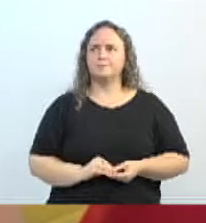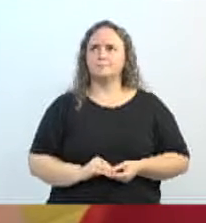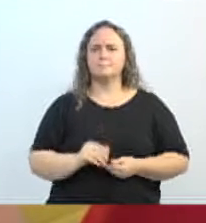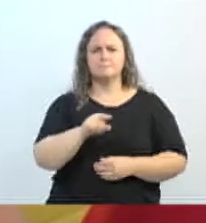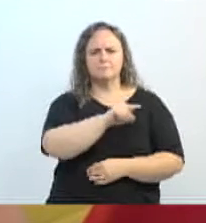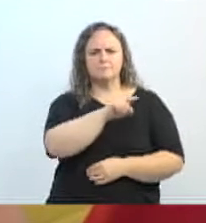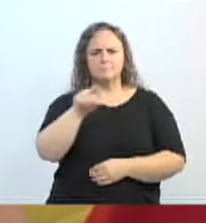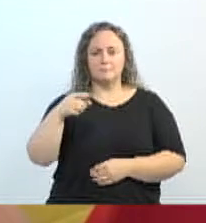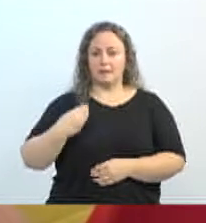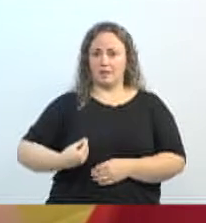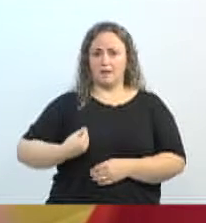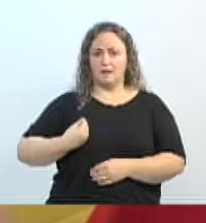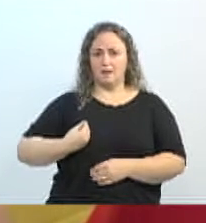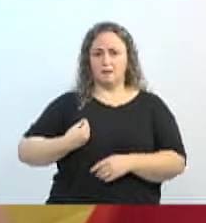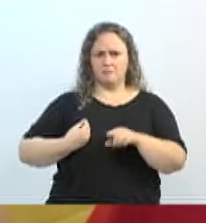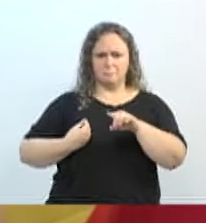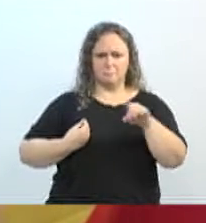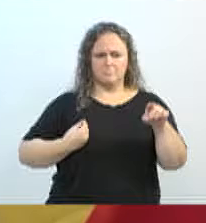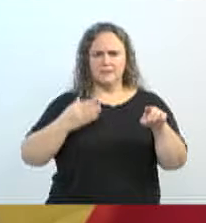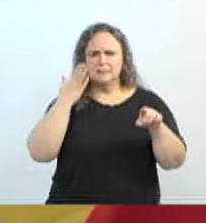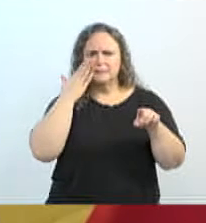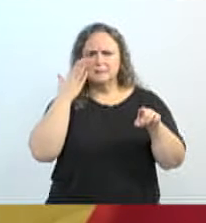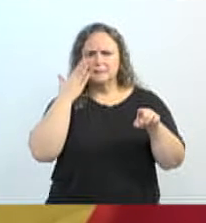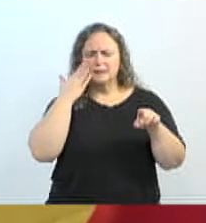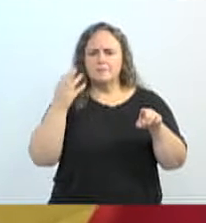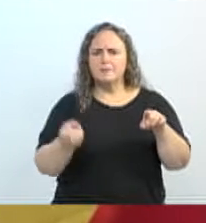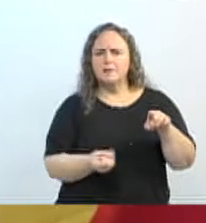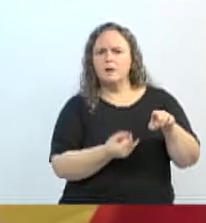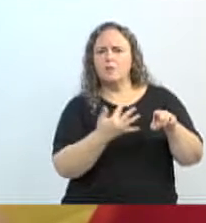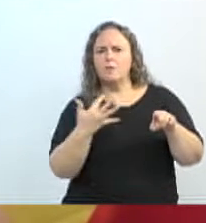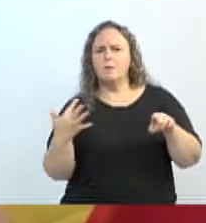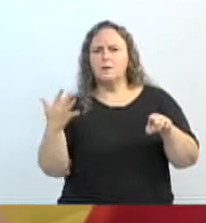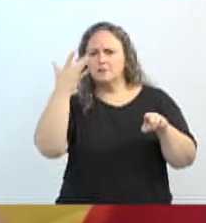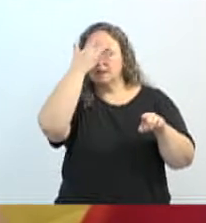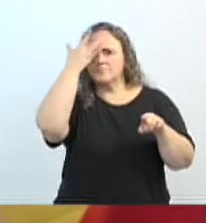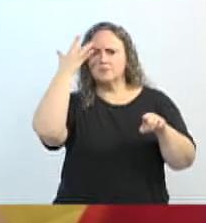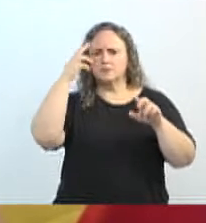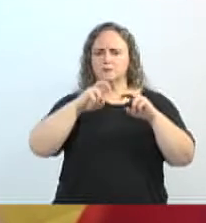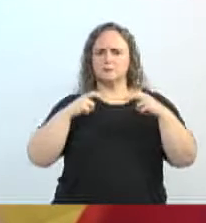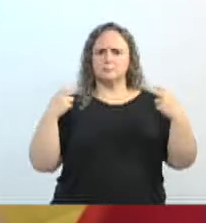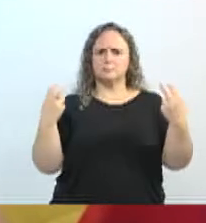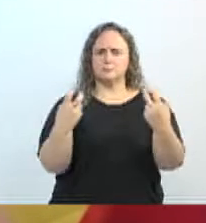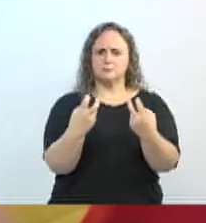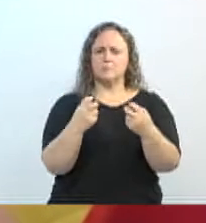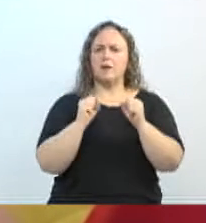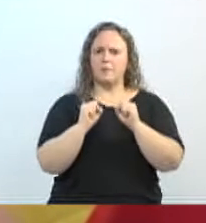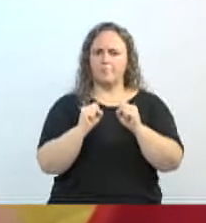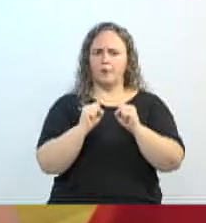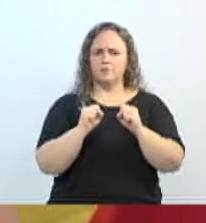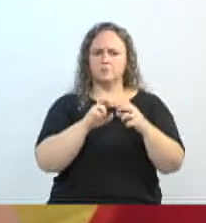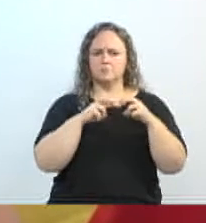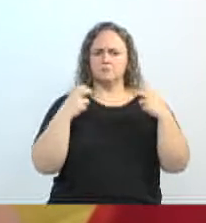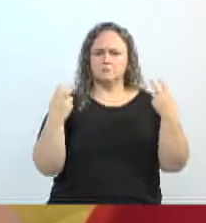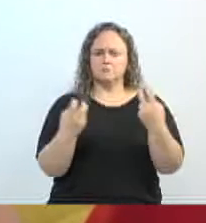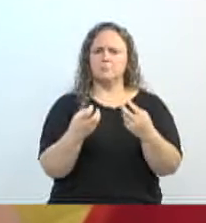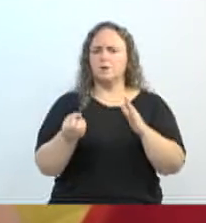nesse recinto sabe quantas pessoas podem se sentar em uma mesa em Blumenau hoje de um restaurante?